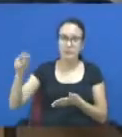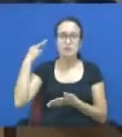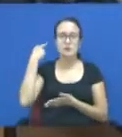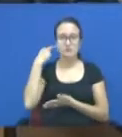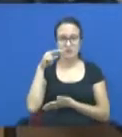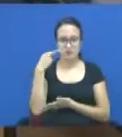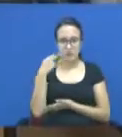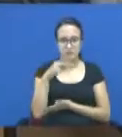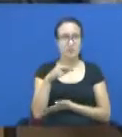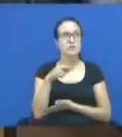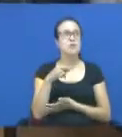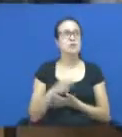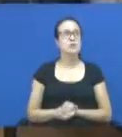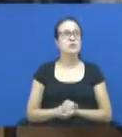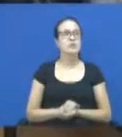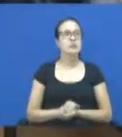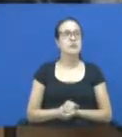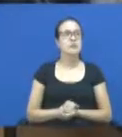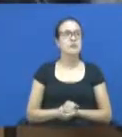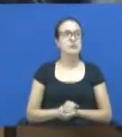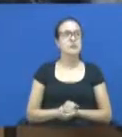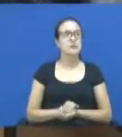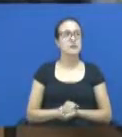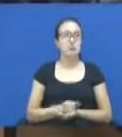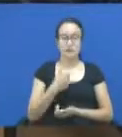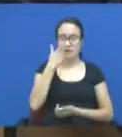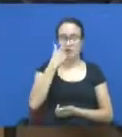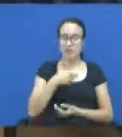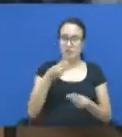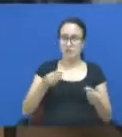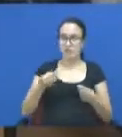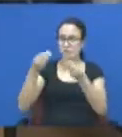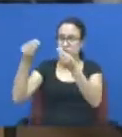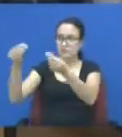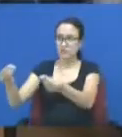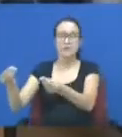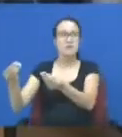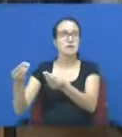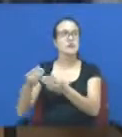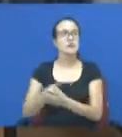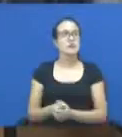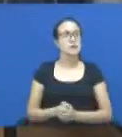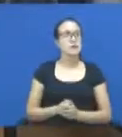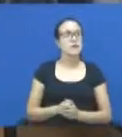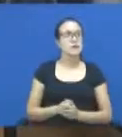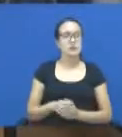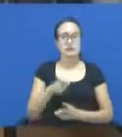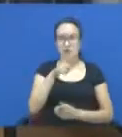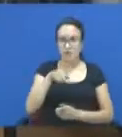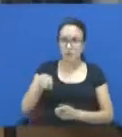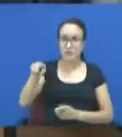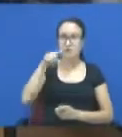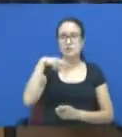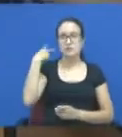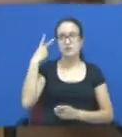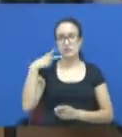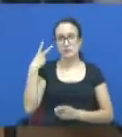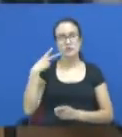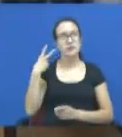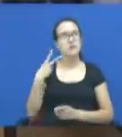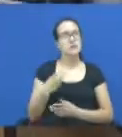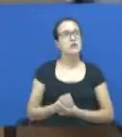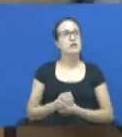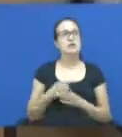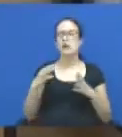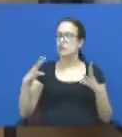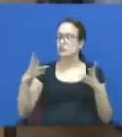Ronei Costa Martins. E quando eu estiver entregando ao presidente desta casa, vocês, vereadores e todos